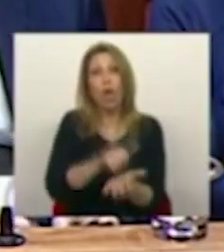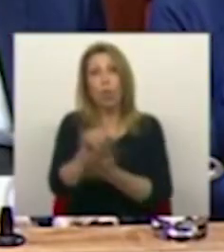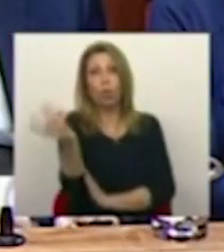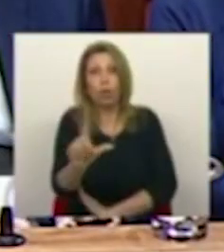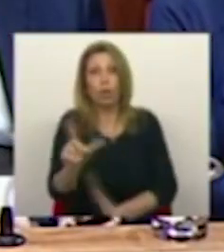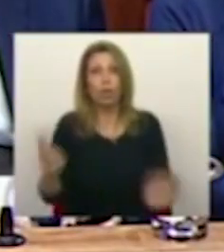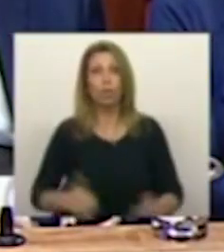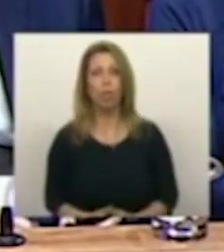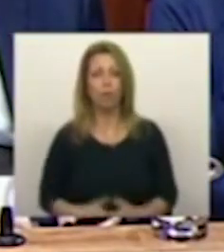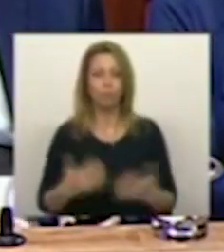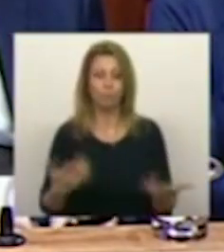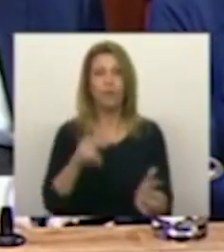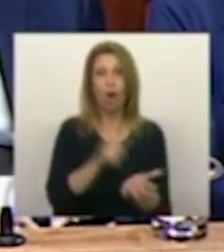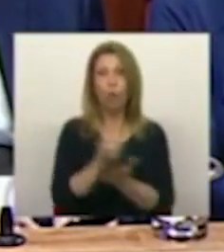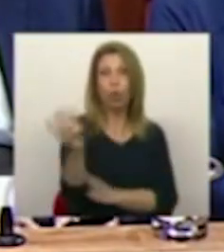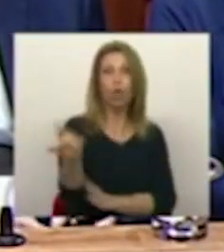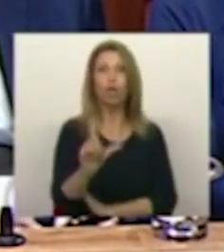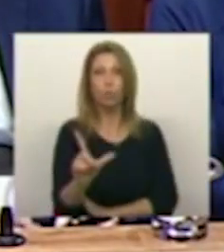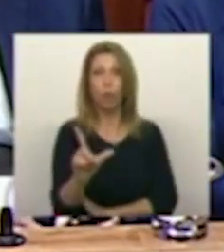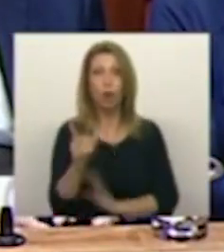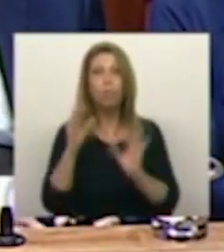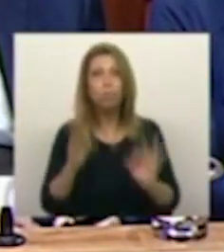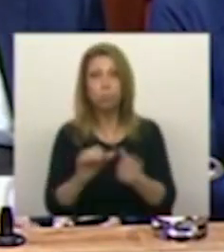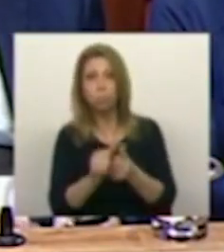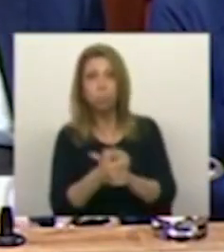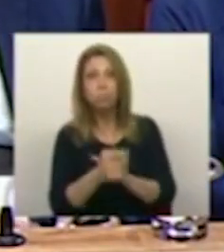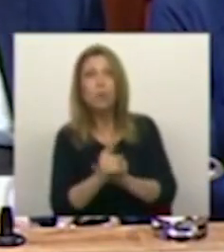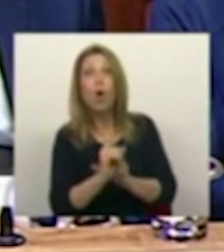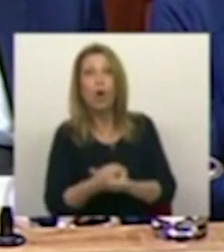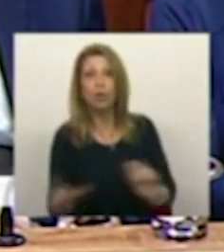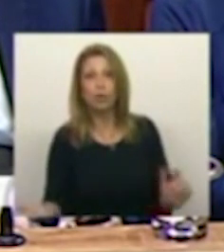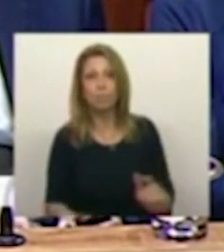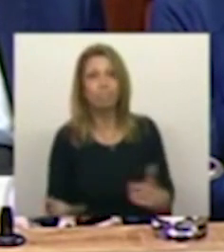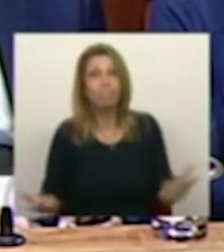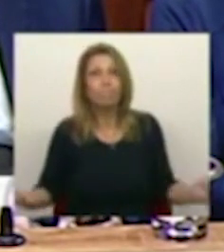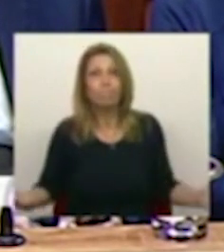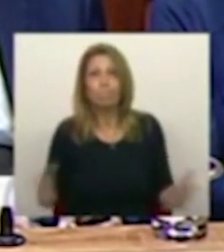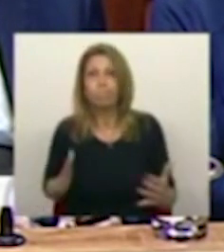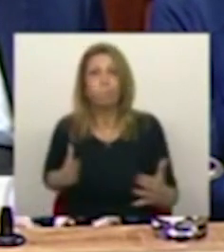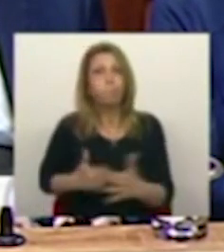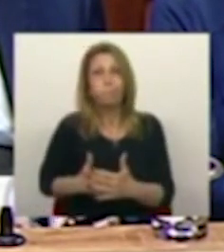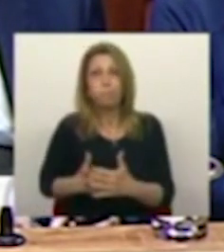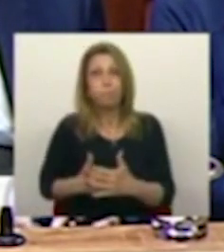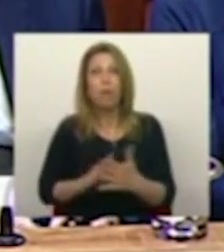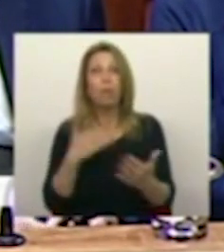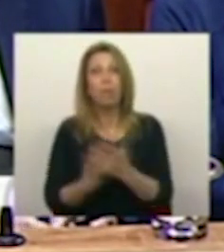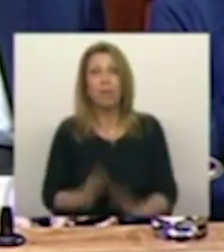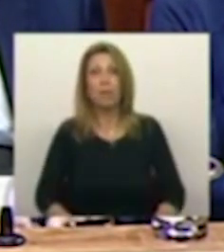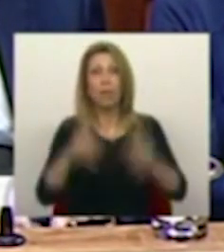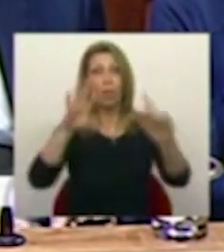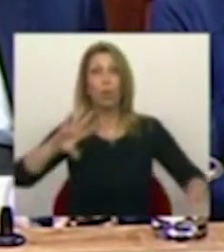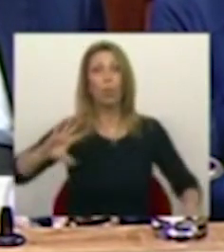obrigado. O aeroporto da Portela tornou-se objetivamente um constrangimento ao desenvolvimento do